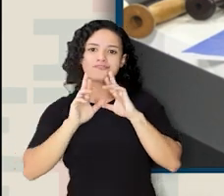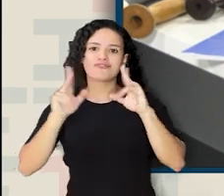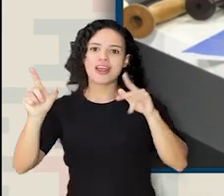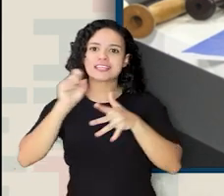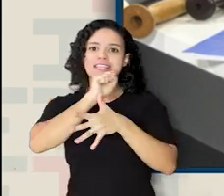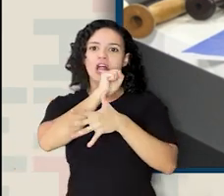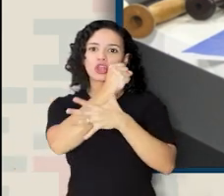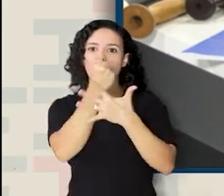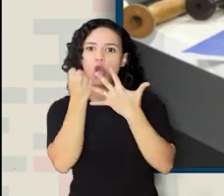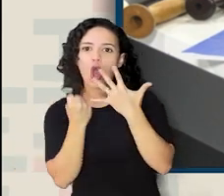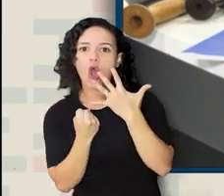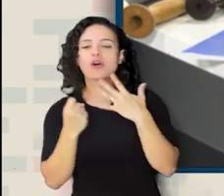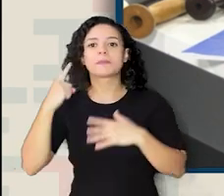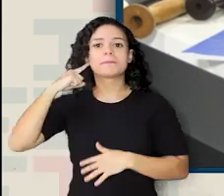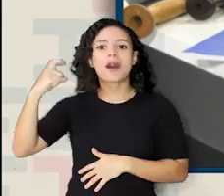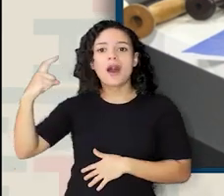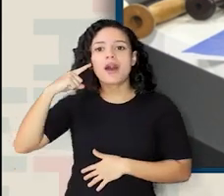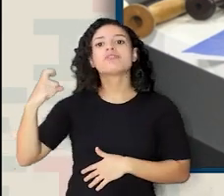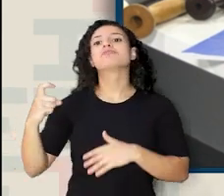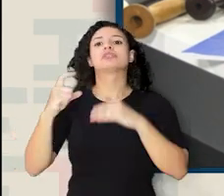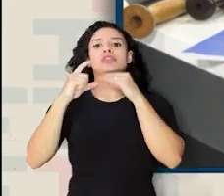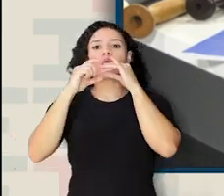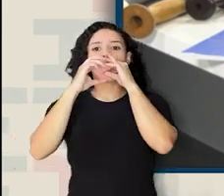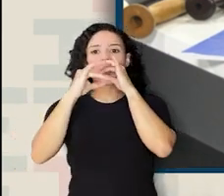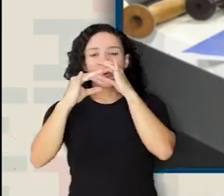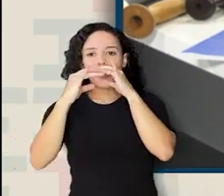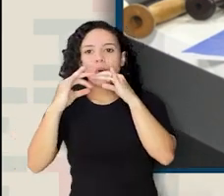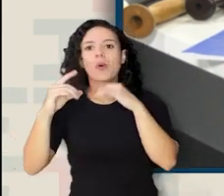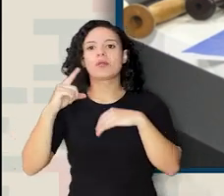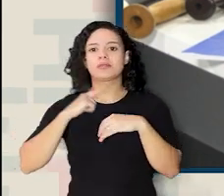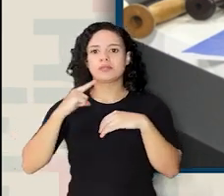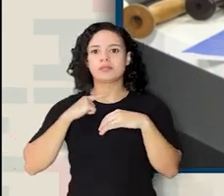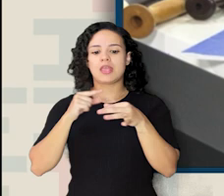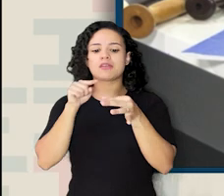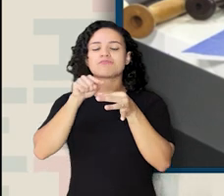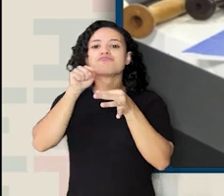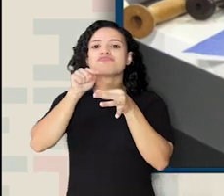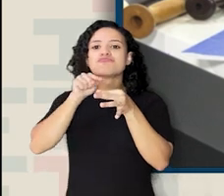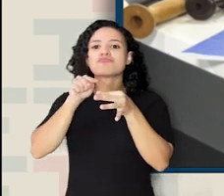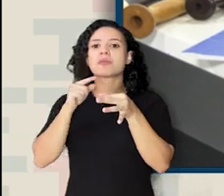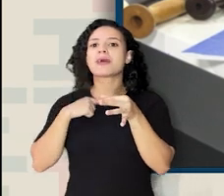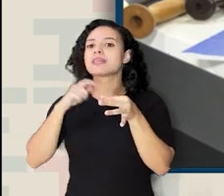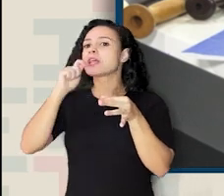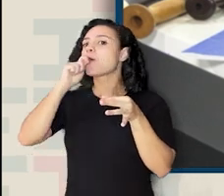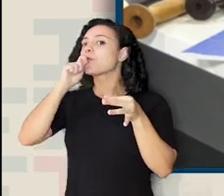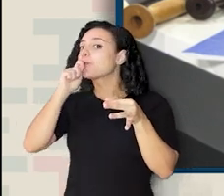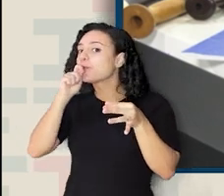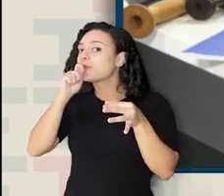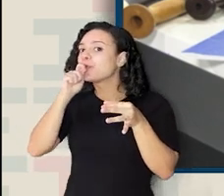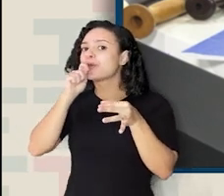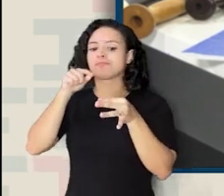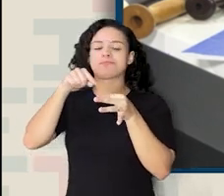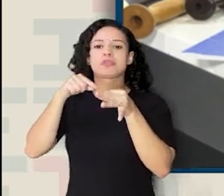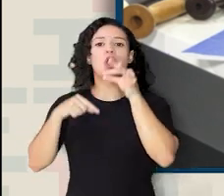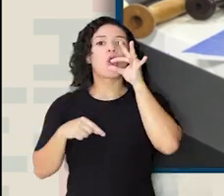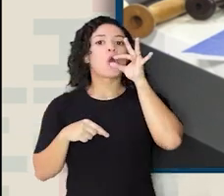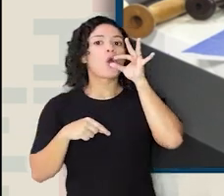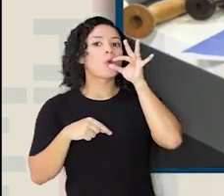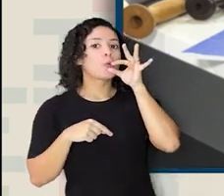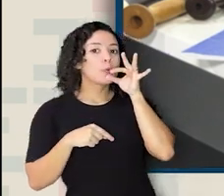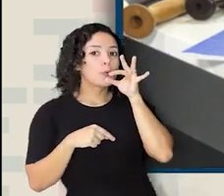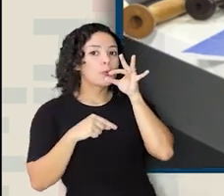sons. E no caso da flauta doce, ela tem uma embocadura, uma cabeça, no formato de um apito. E você pode